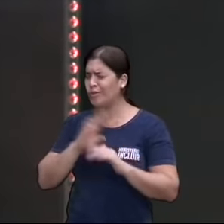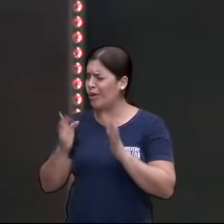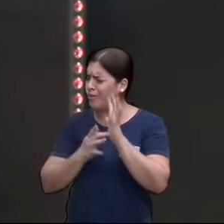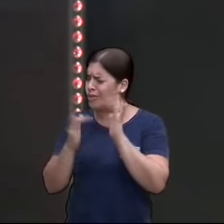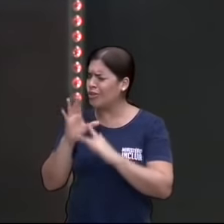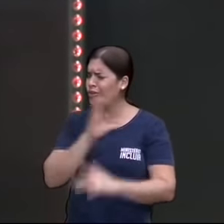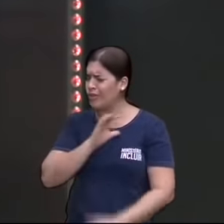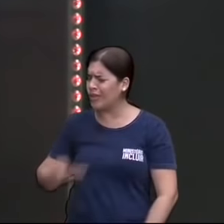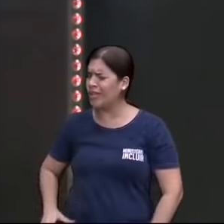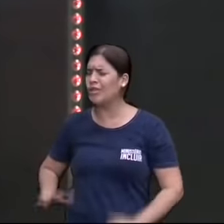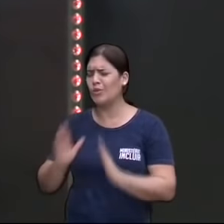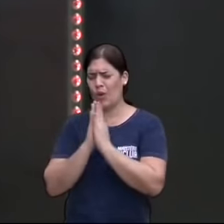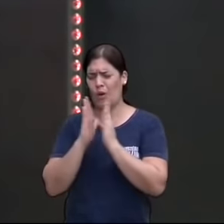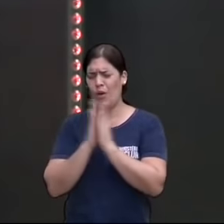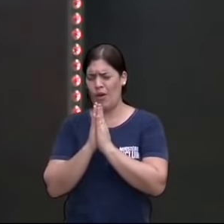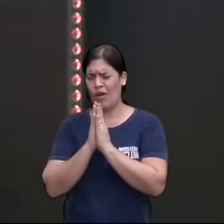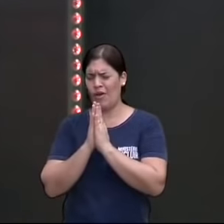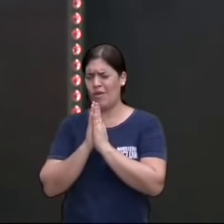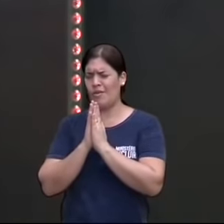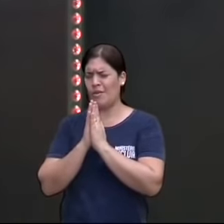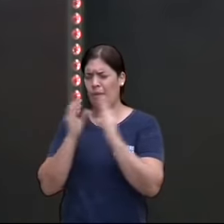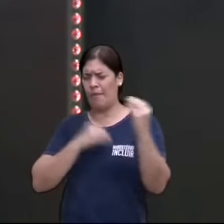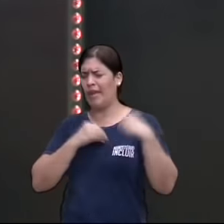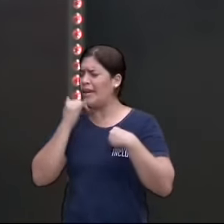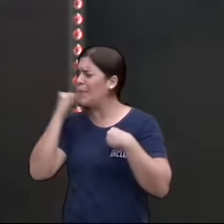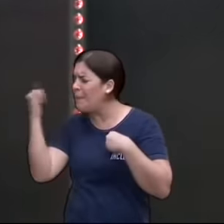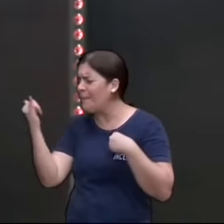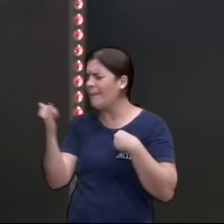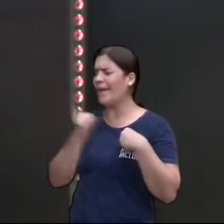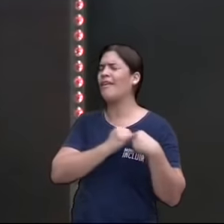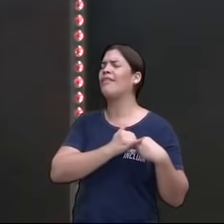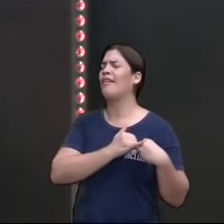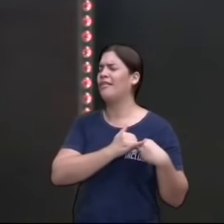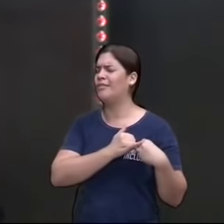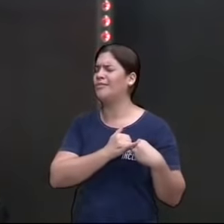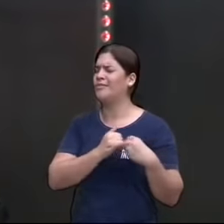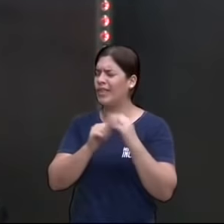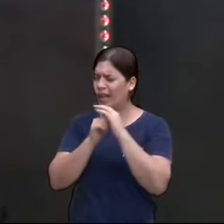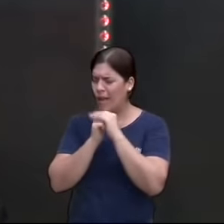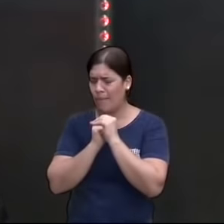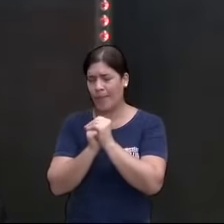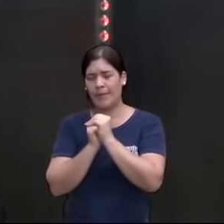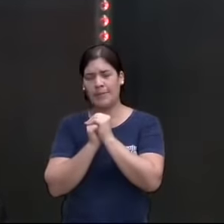Cristo que eu oro, com o perdão dos meus pecados. Amém.